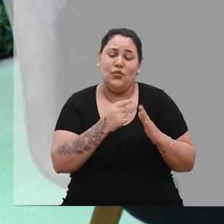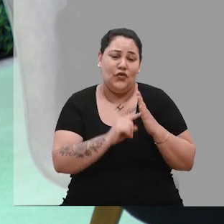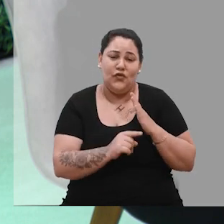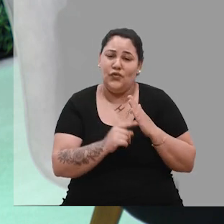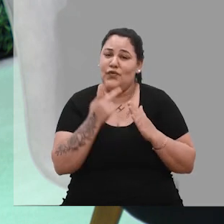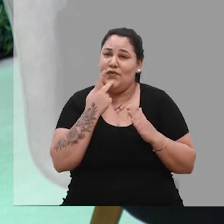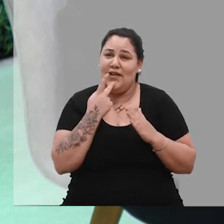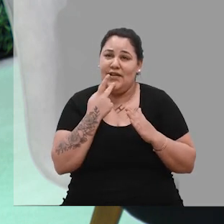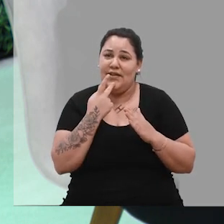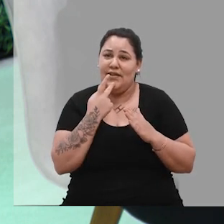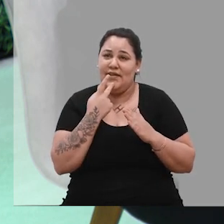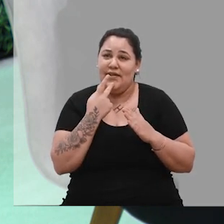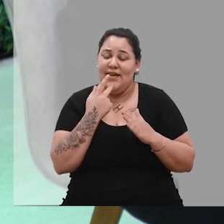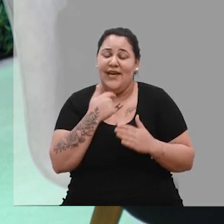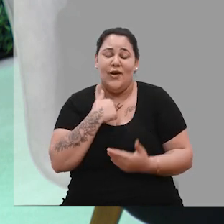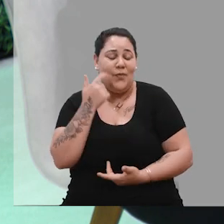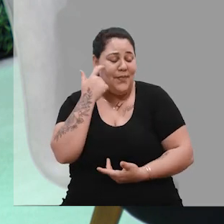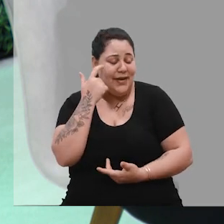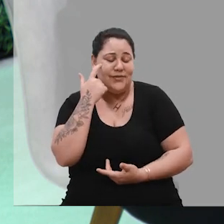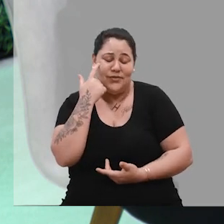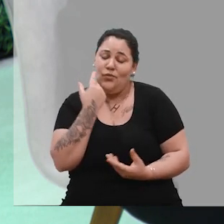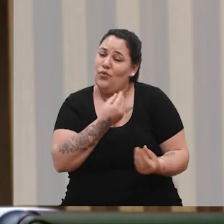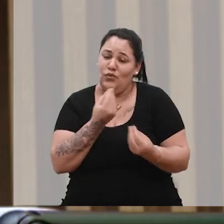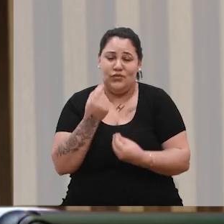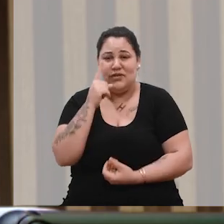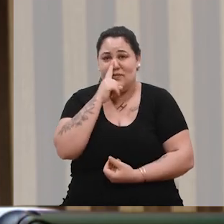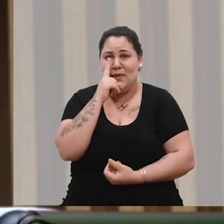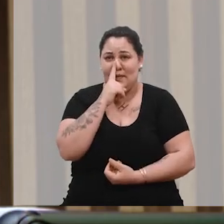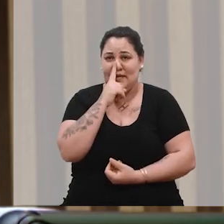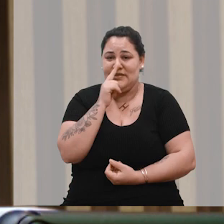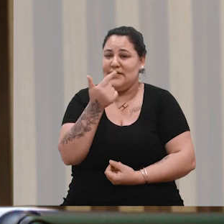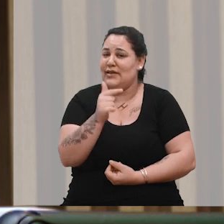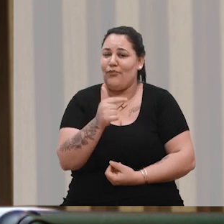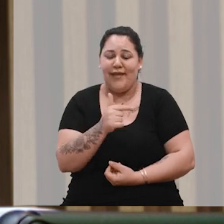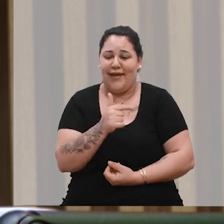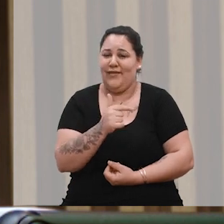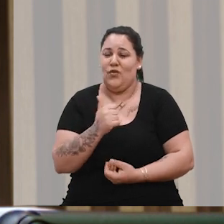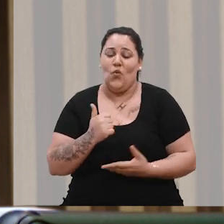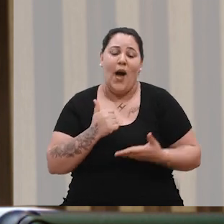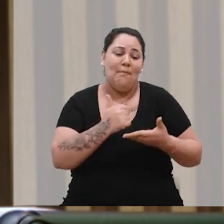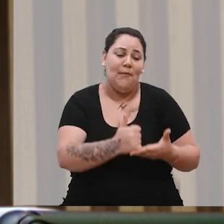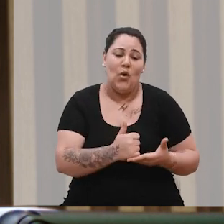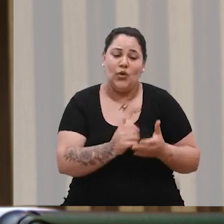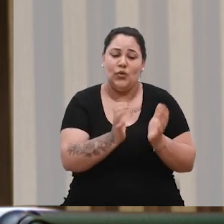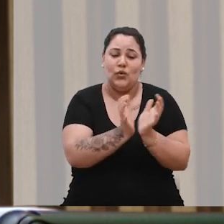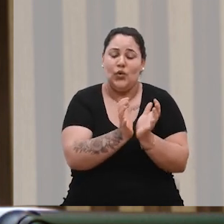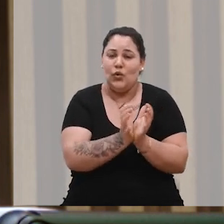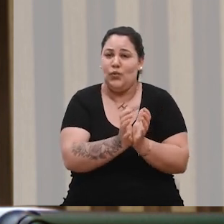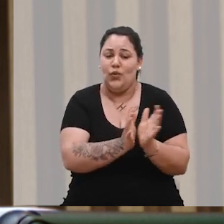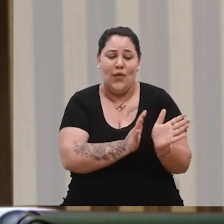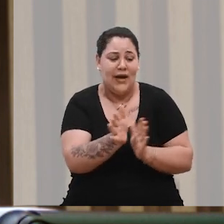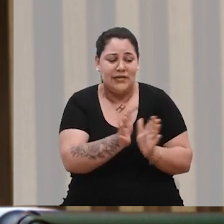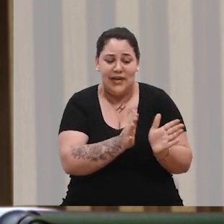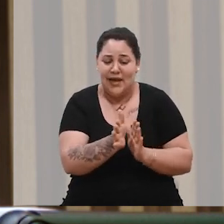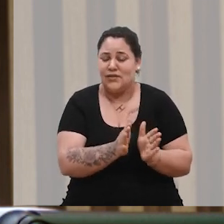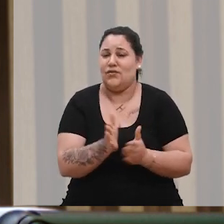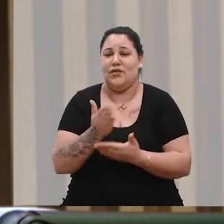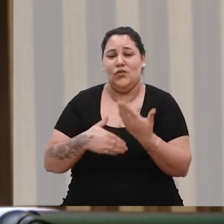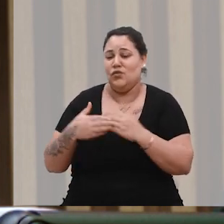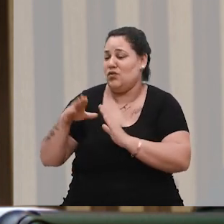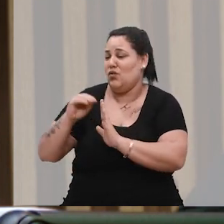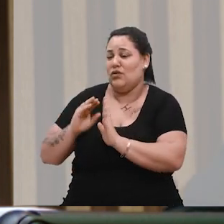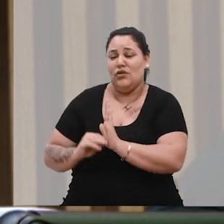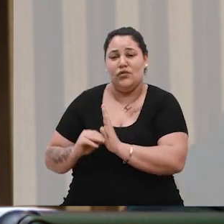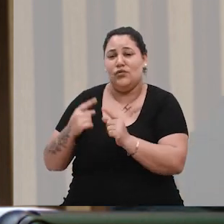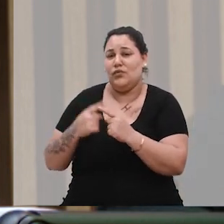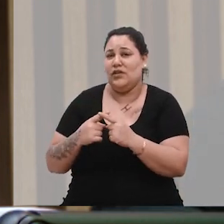fala disso, eu fico mais pensando nas mães que não têm essa rede, esse apoio, esse acesso, esse conteúdo, né? Porque hoje a